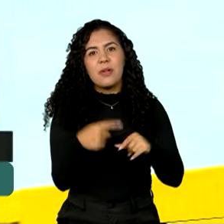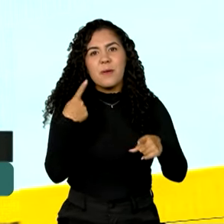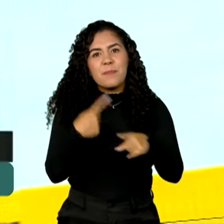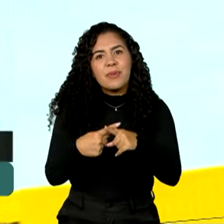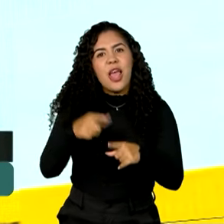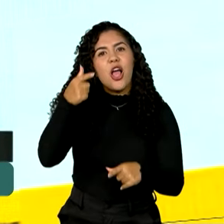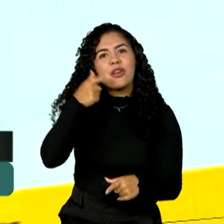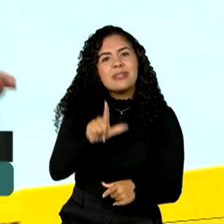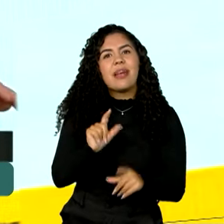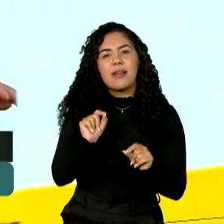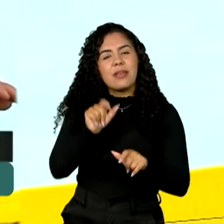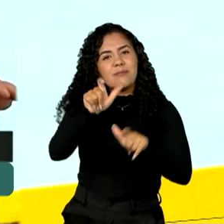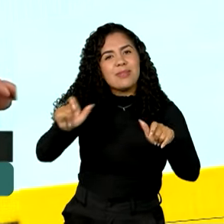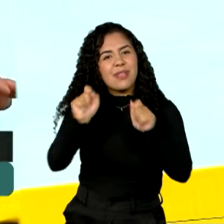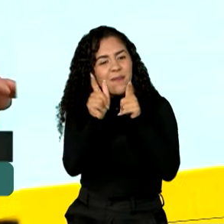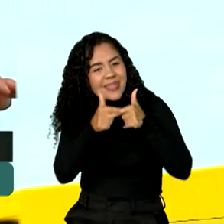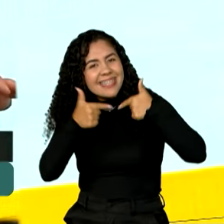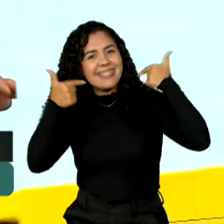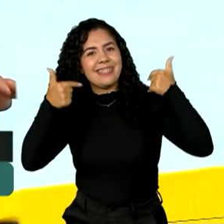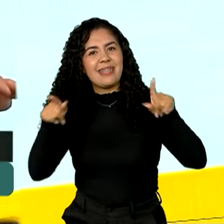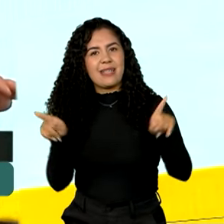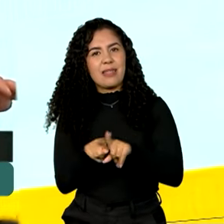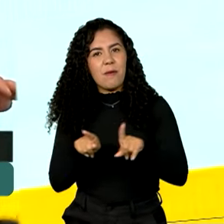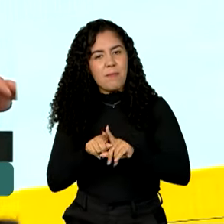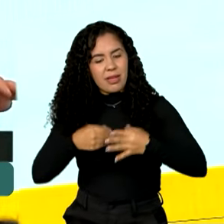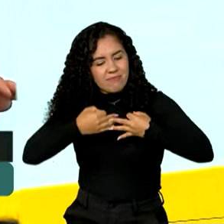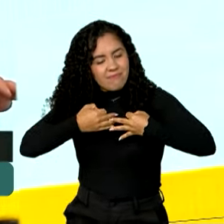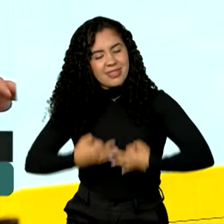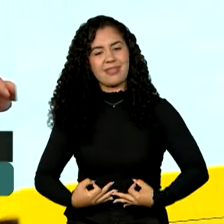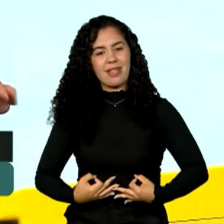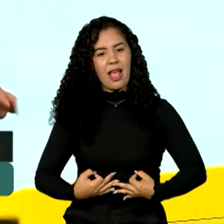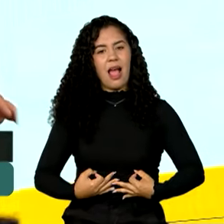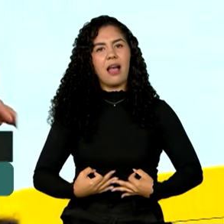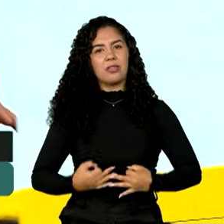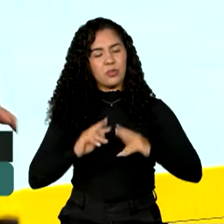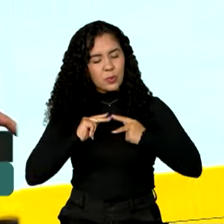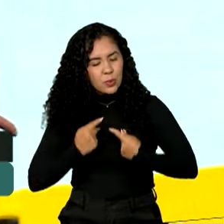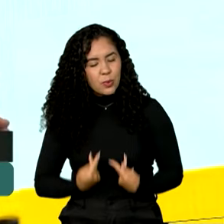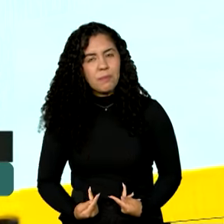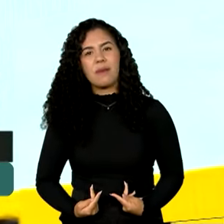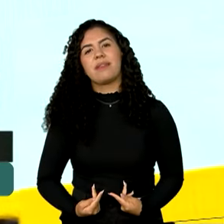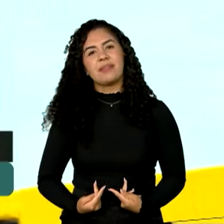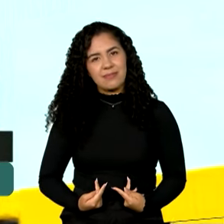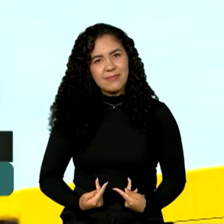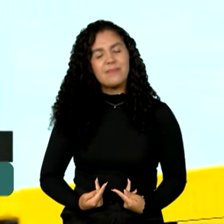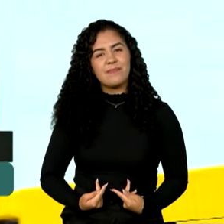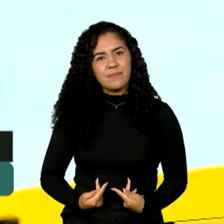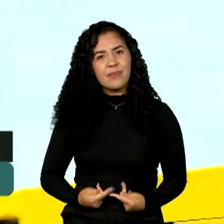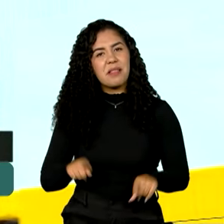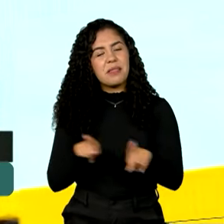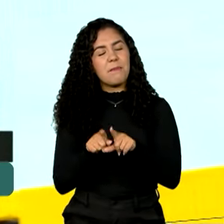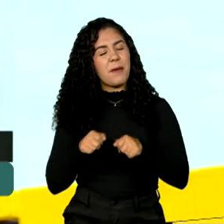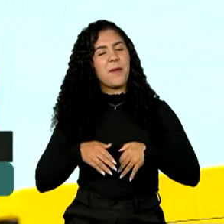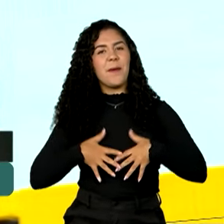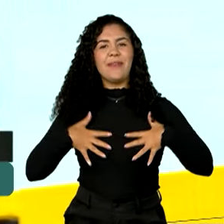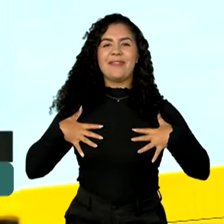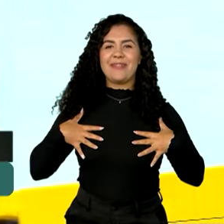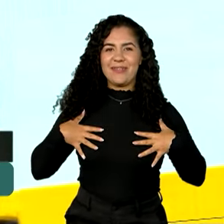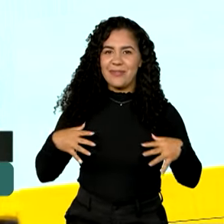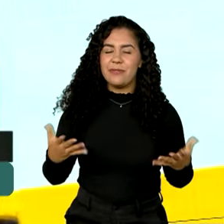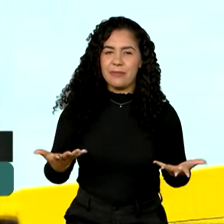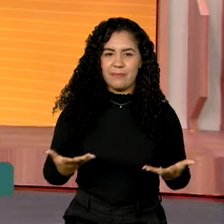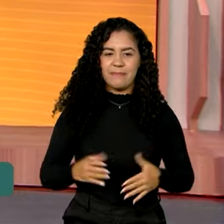sorriso, recupera a dignidade do ser humano. Recupera a dignidade, o orgulho de ser humano.